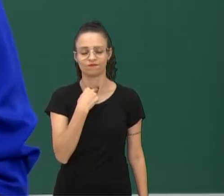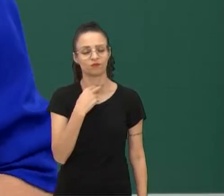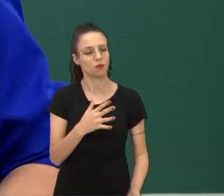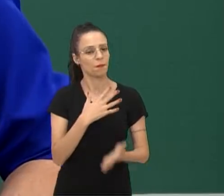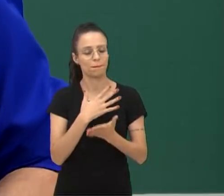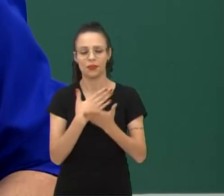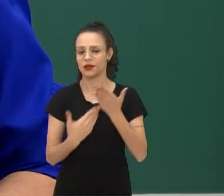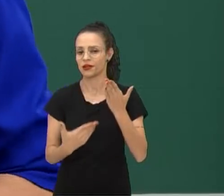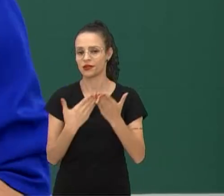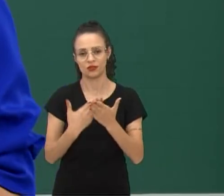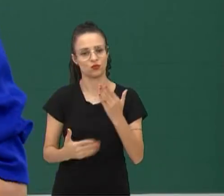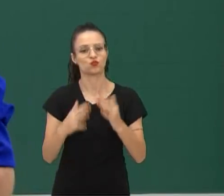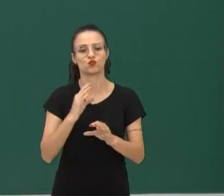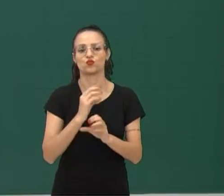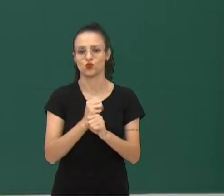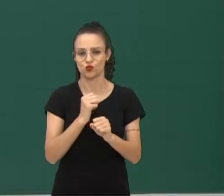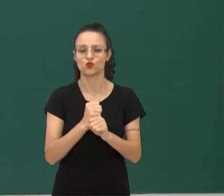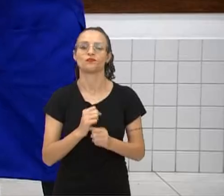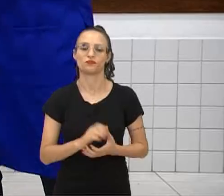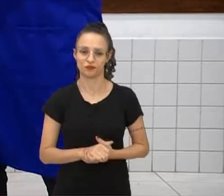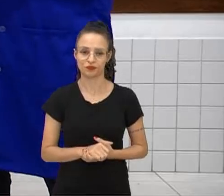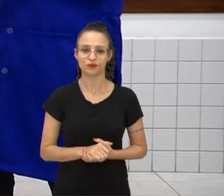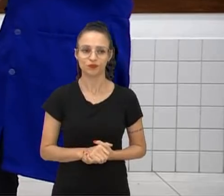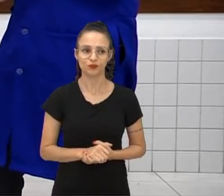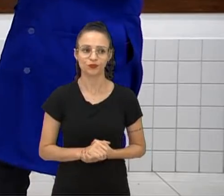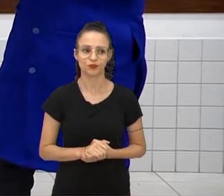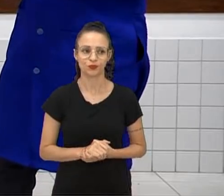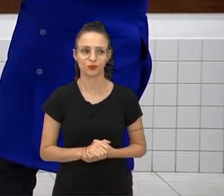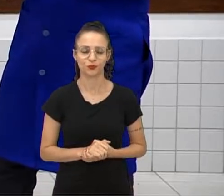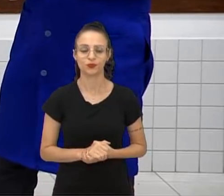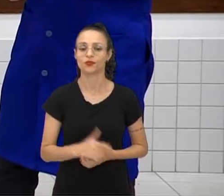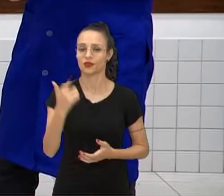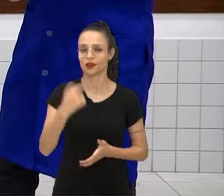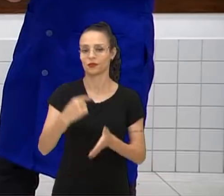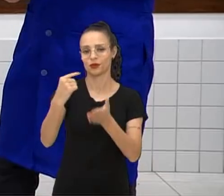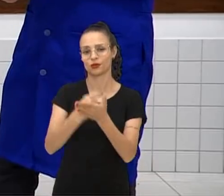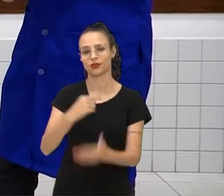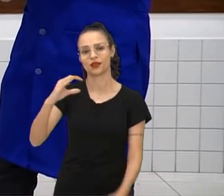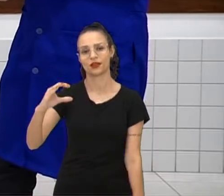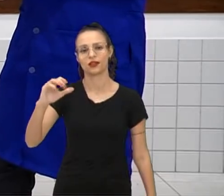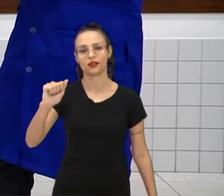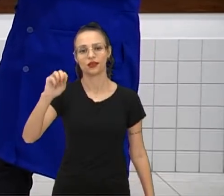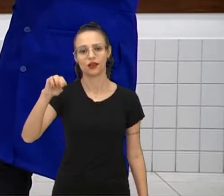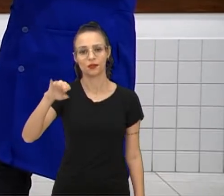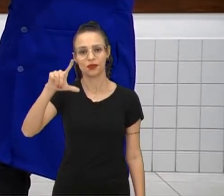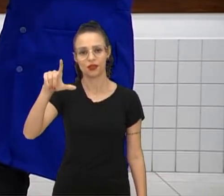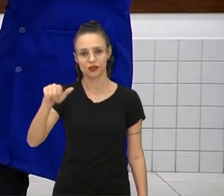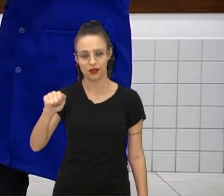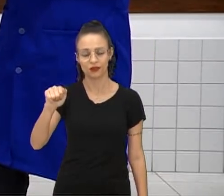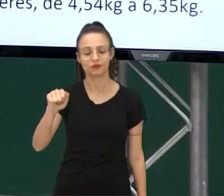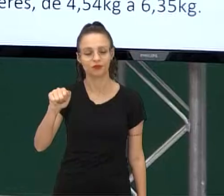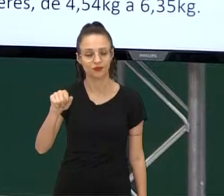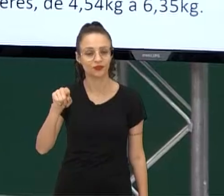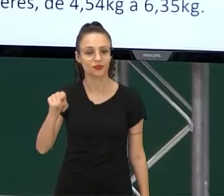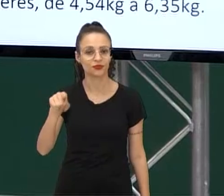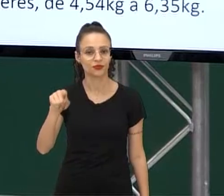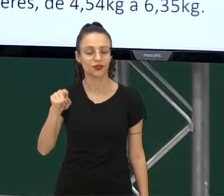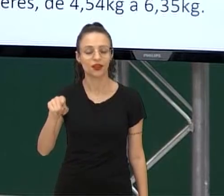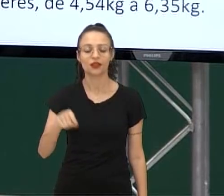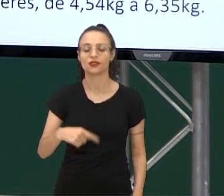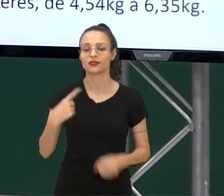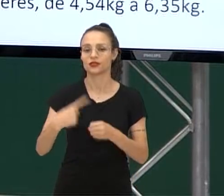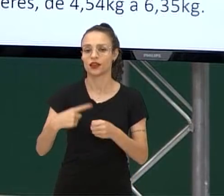jogador perdeu esse arremesso aí. Mais uma pergunta aqui da Camila dos Reis, do Colégio Caetano Munhoz da Rocha, lá de Rio